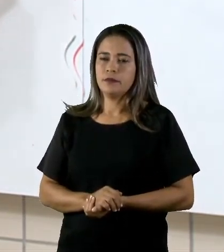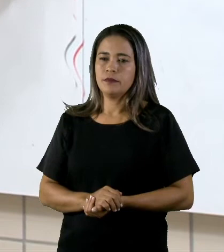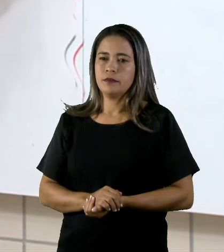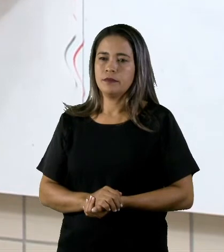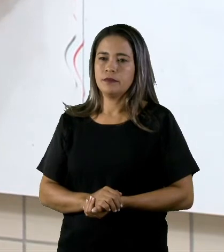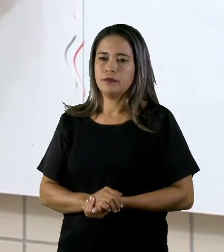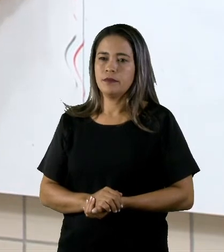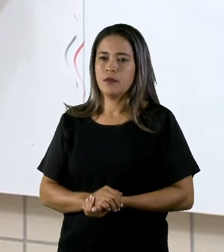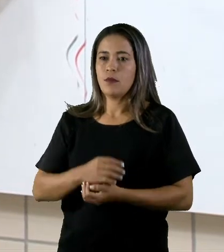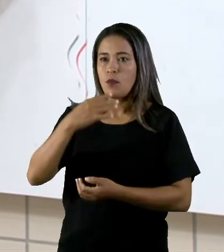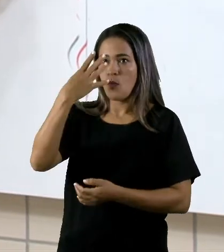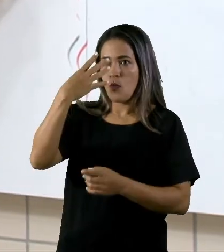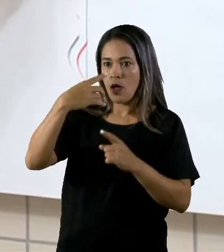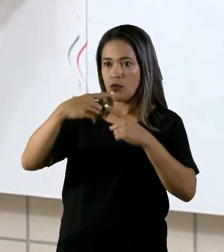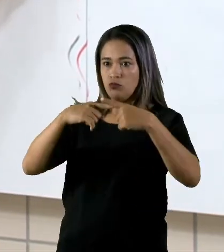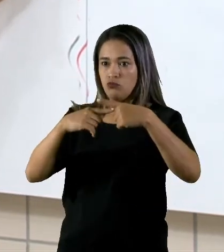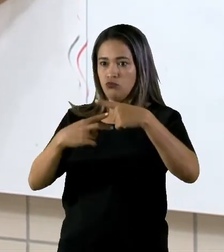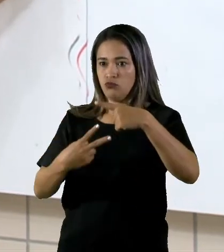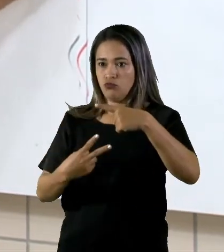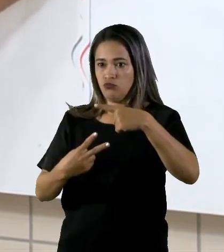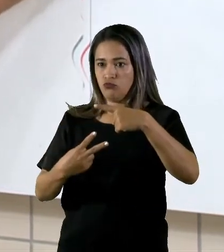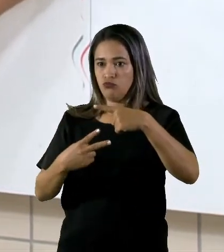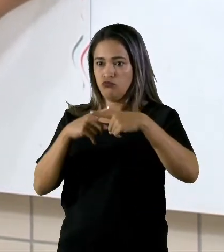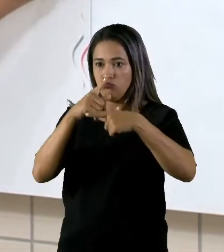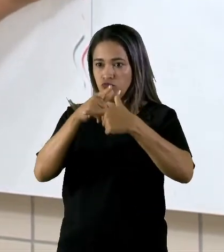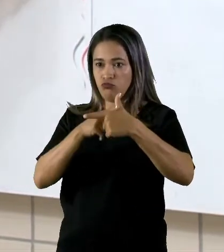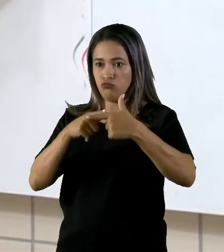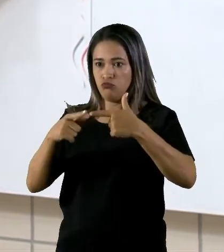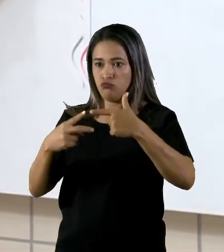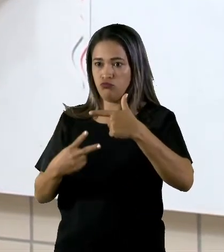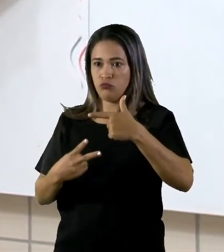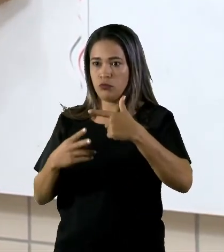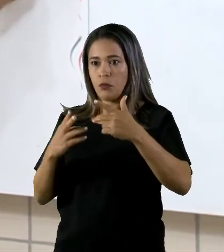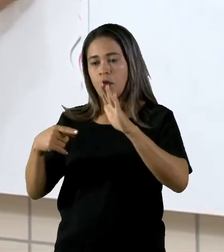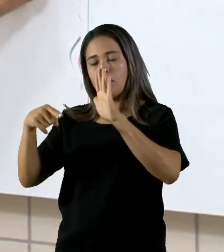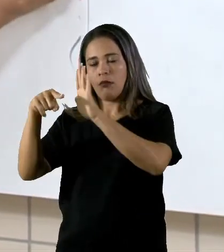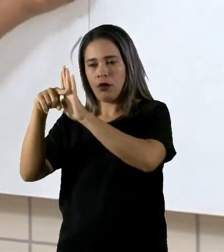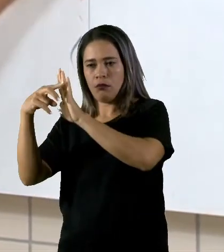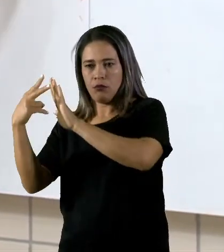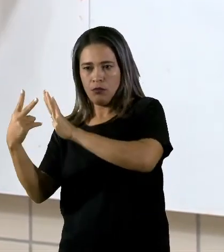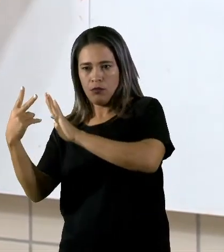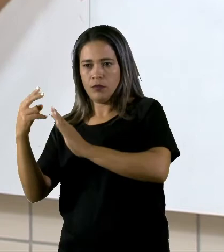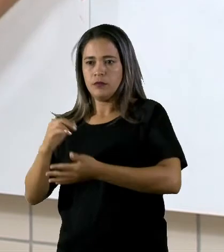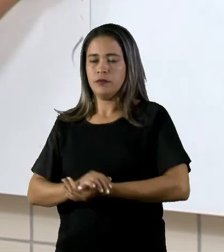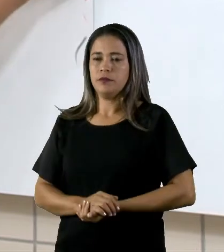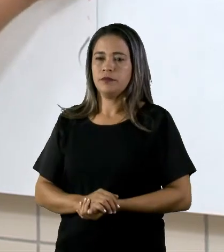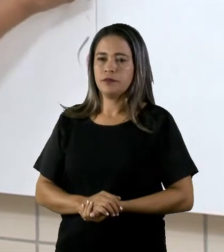4 dividido por 2, 2 negativo.